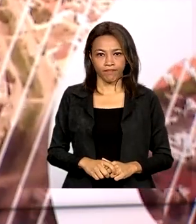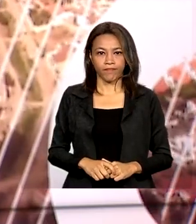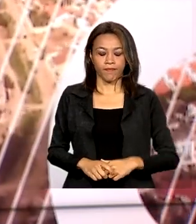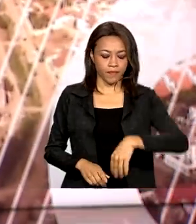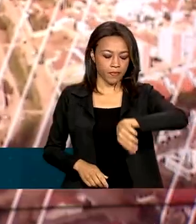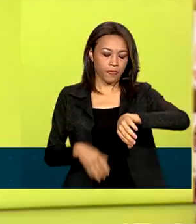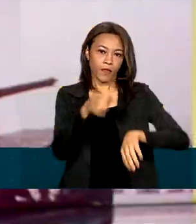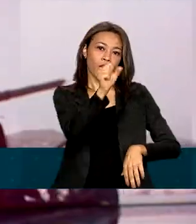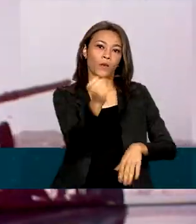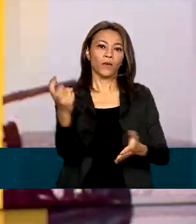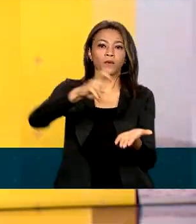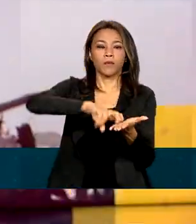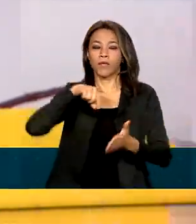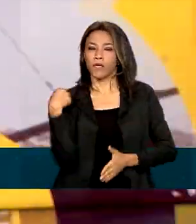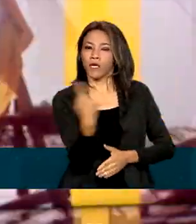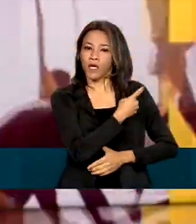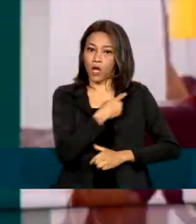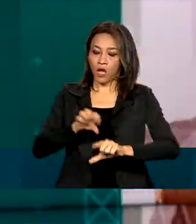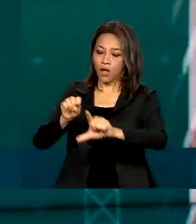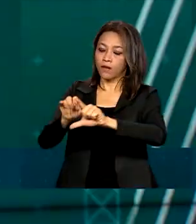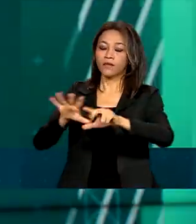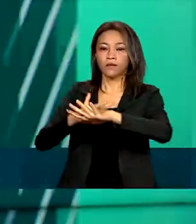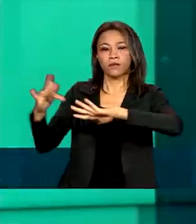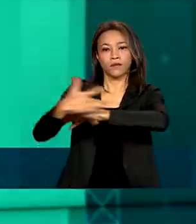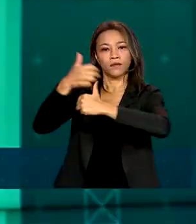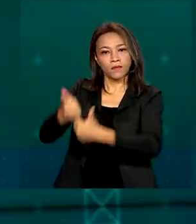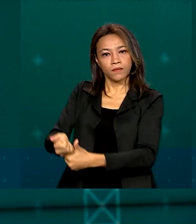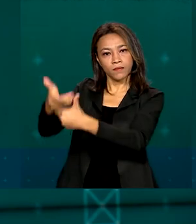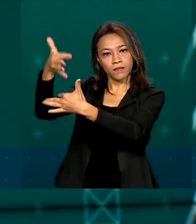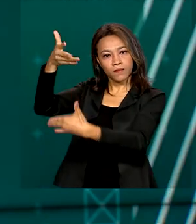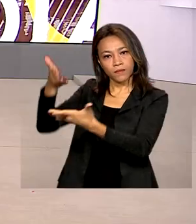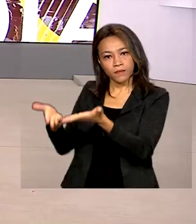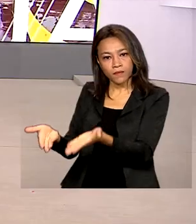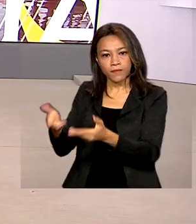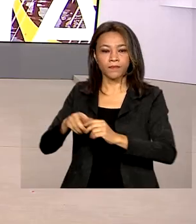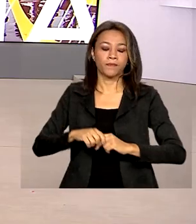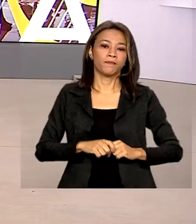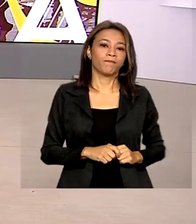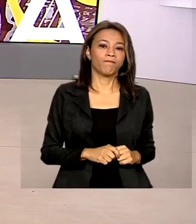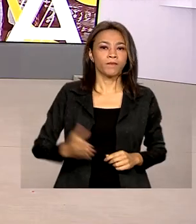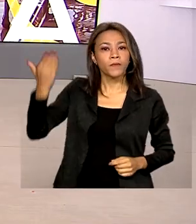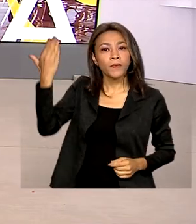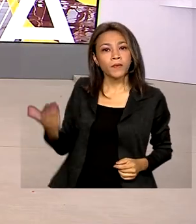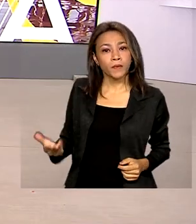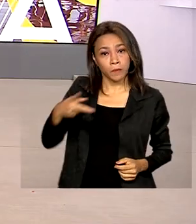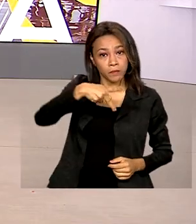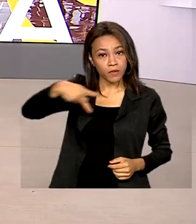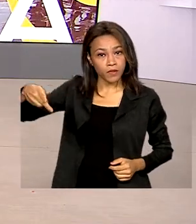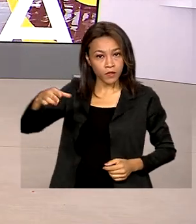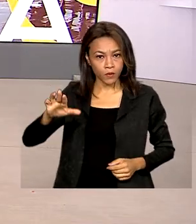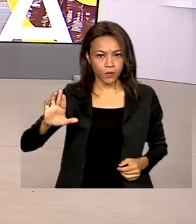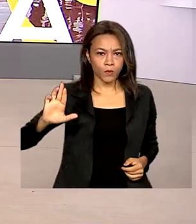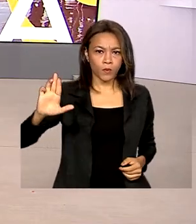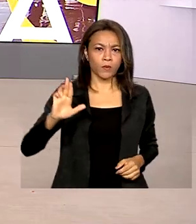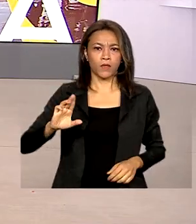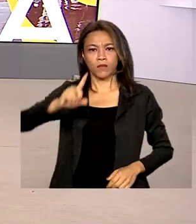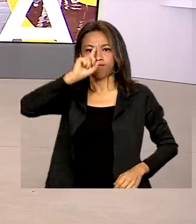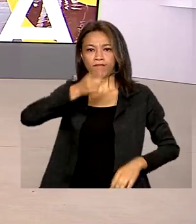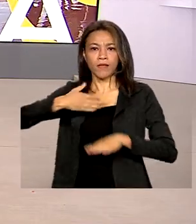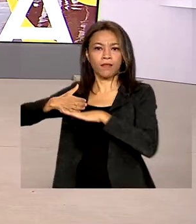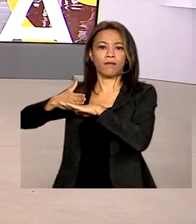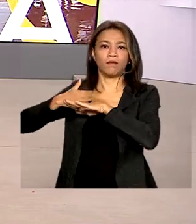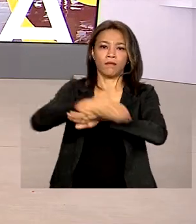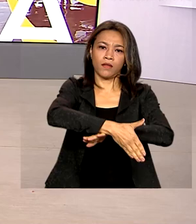Oito horas da manhã, estamos ao vivo também pelas redes sociais. O presidente Lula decretou intervenção federal